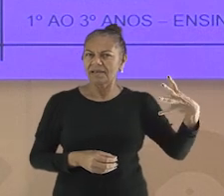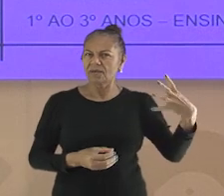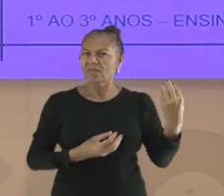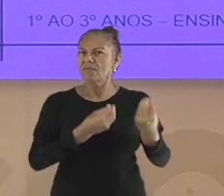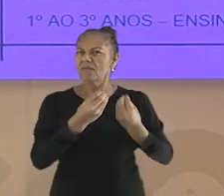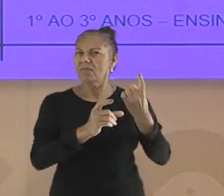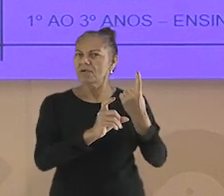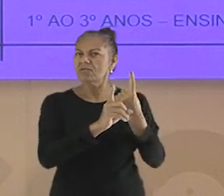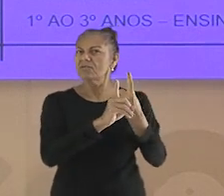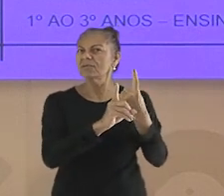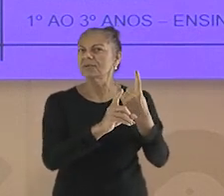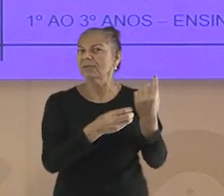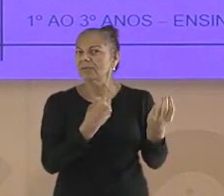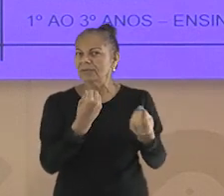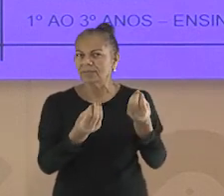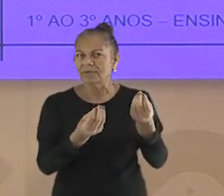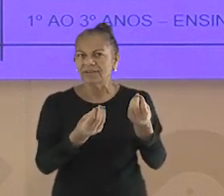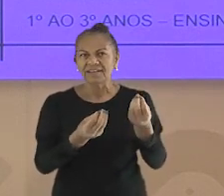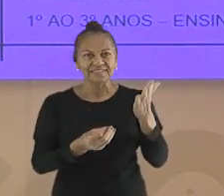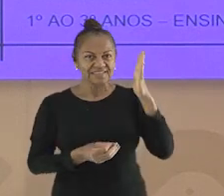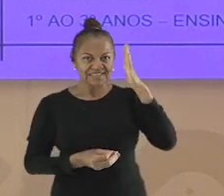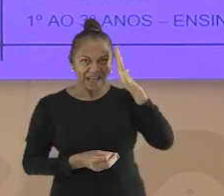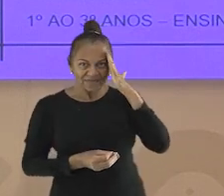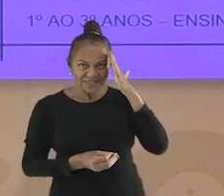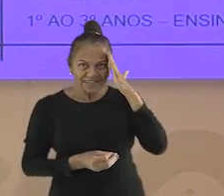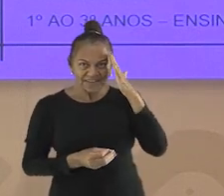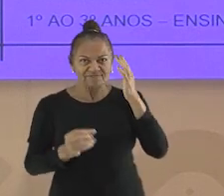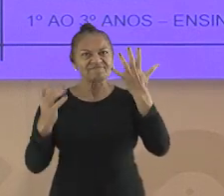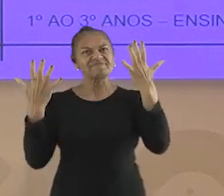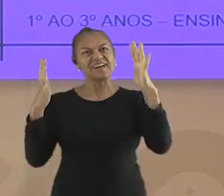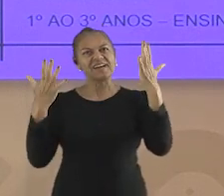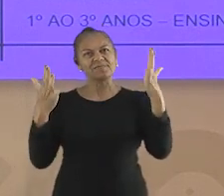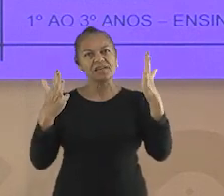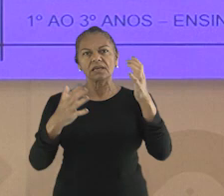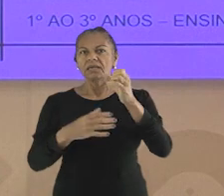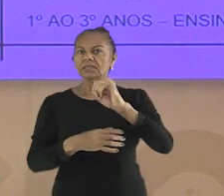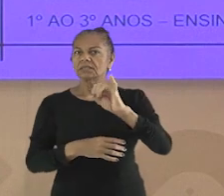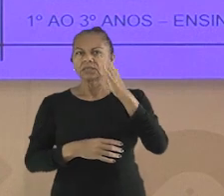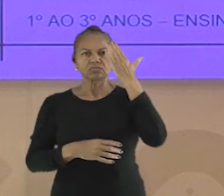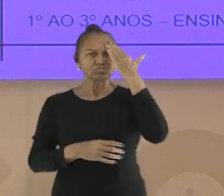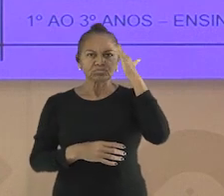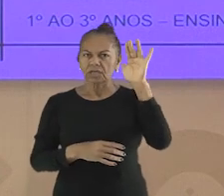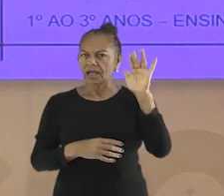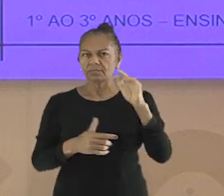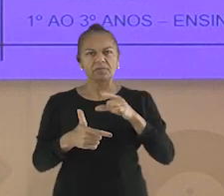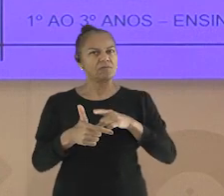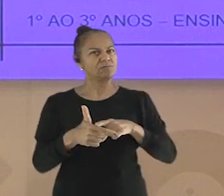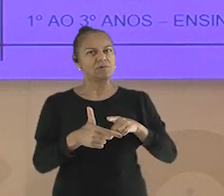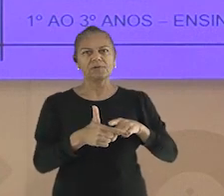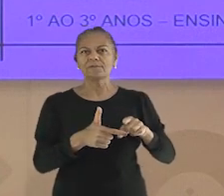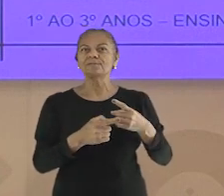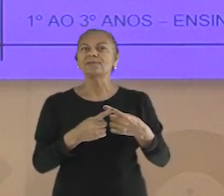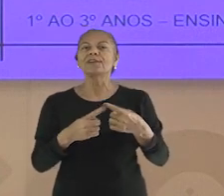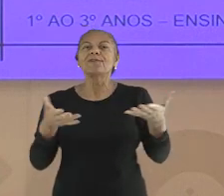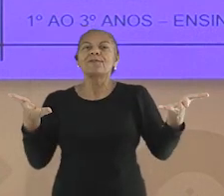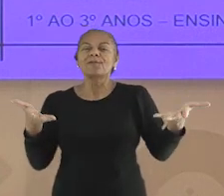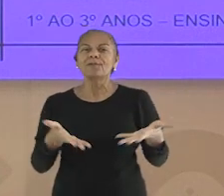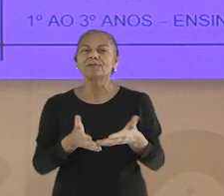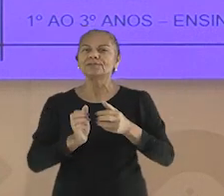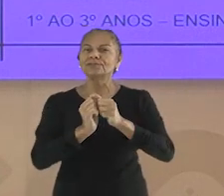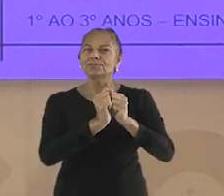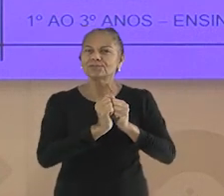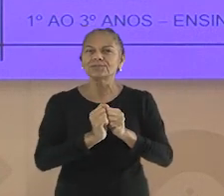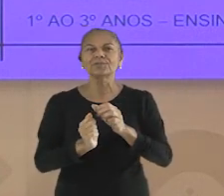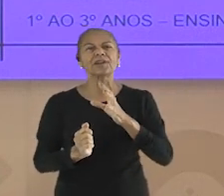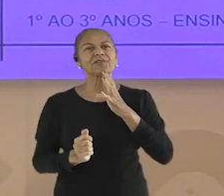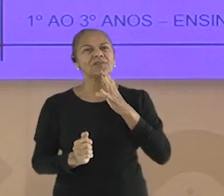encontrá-las? Bom, se vocês sabem, parabéns! Mas se não sabem, sem problemas, pois hoje vamos juntos conhecer um pouco mais sobre